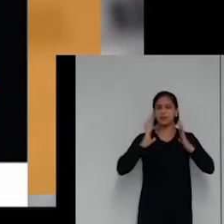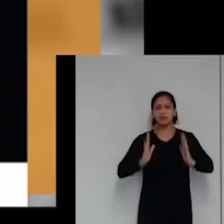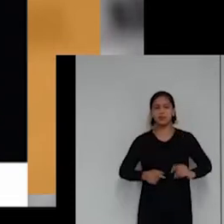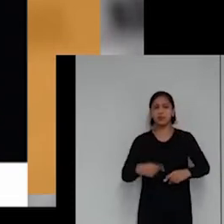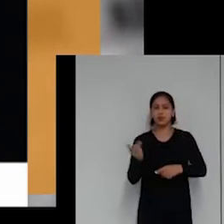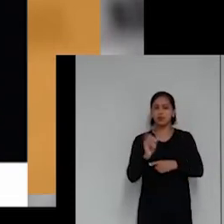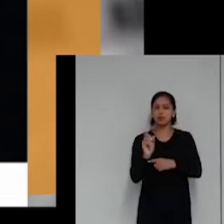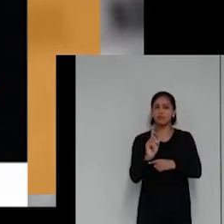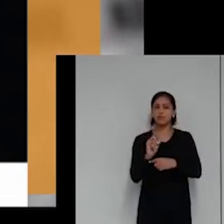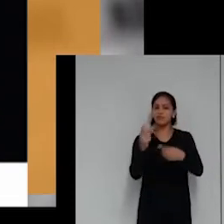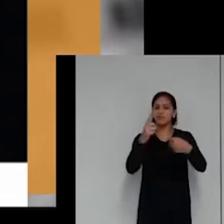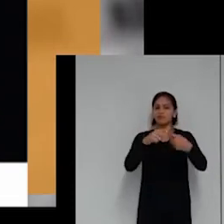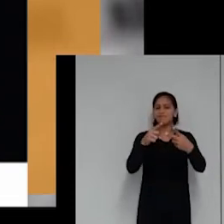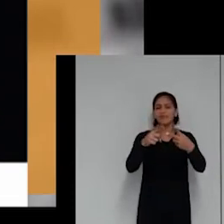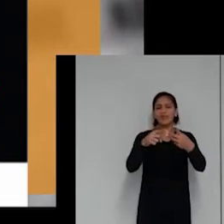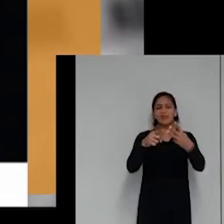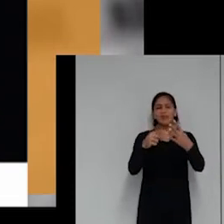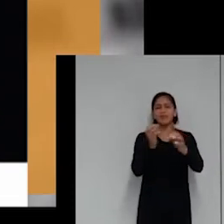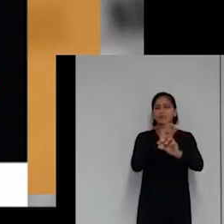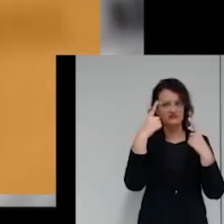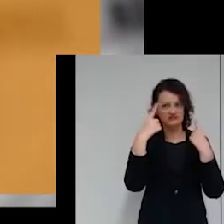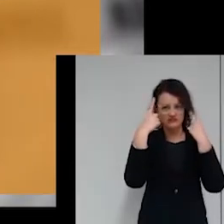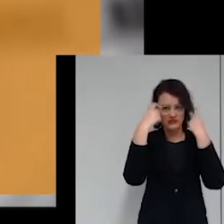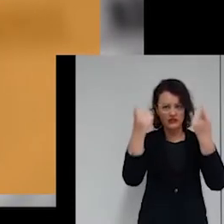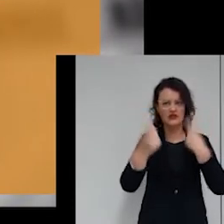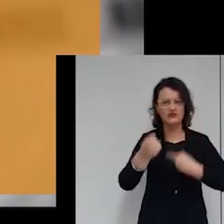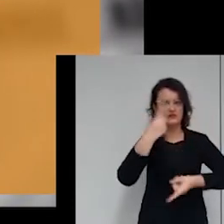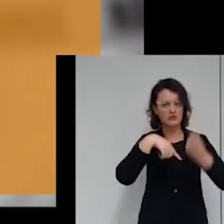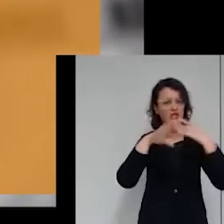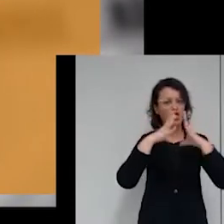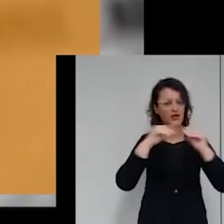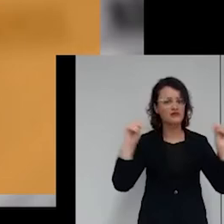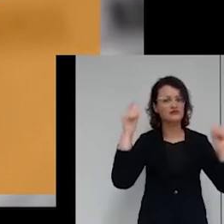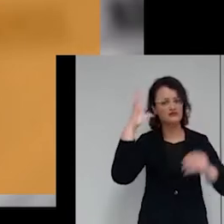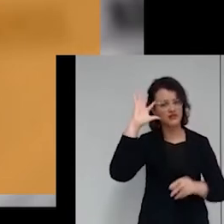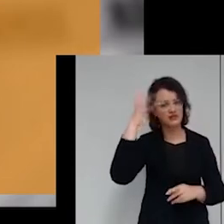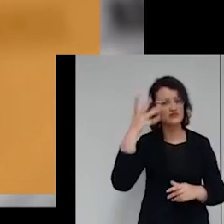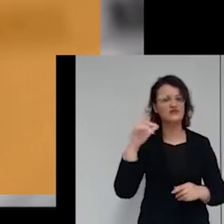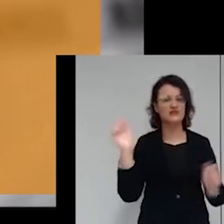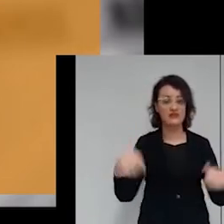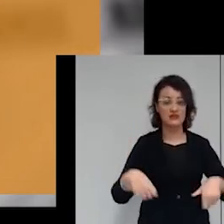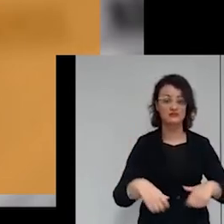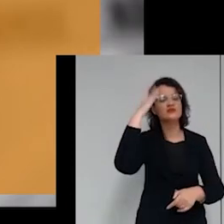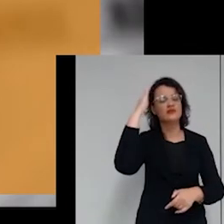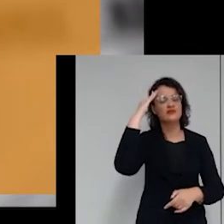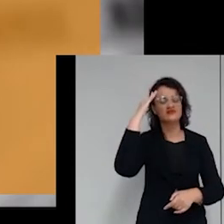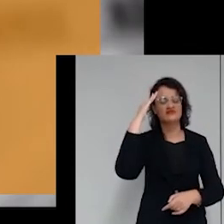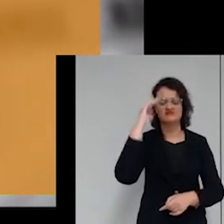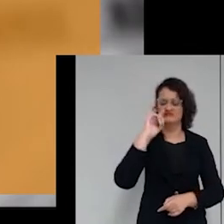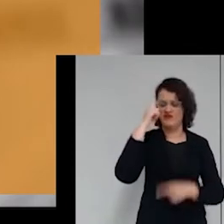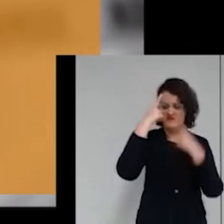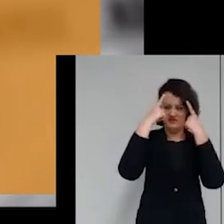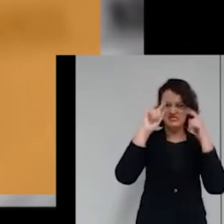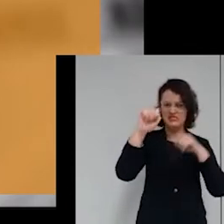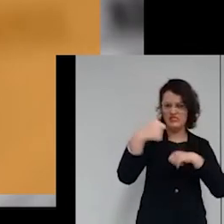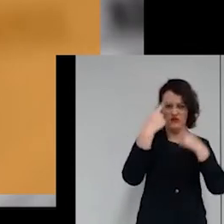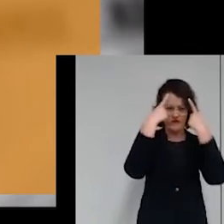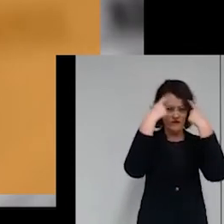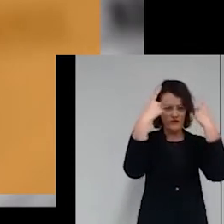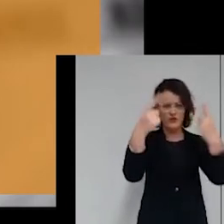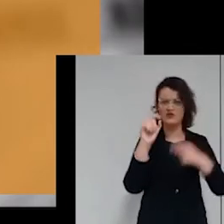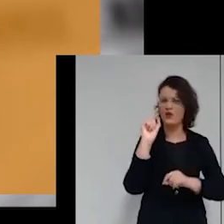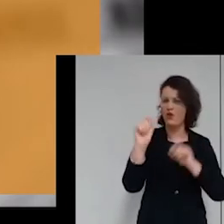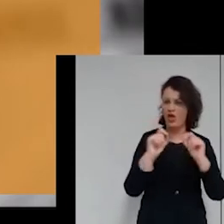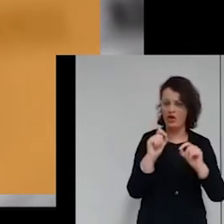que a violência não se resume a agressões físicas. A violência contra as mulheres, ela ocorre de maneira muito silenciosa. A Lei Maria da Penha define no